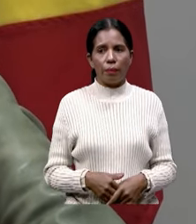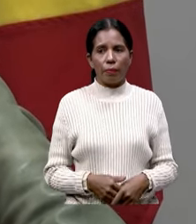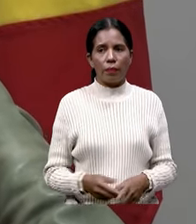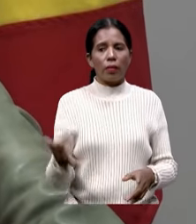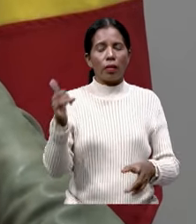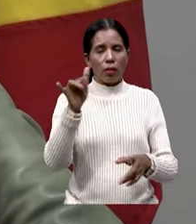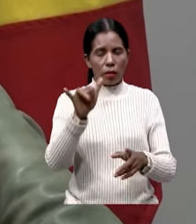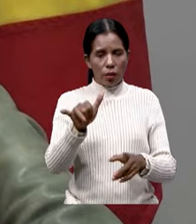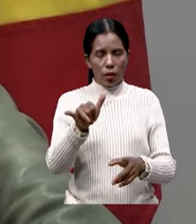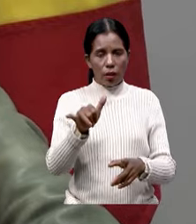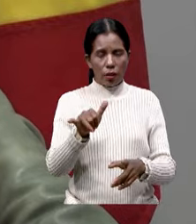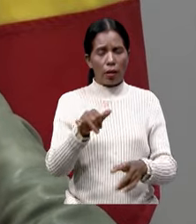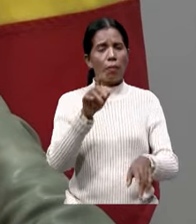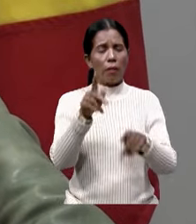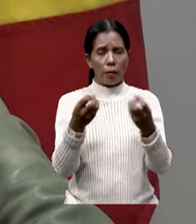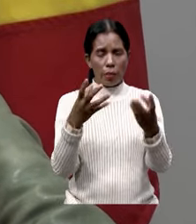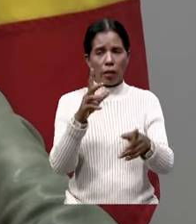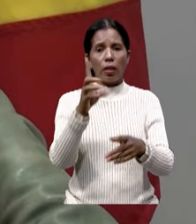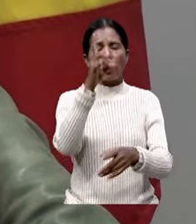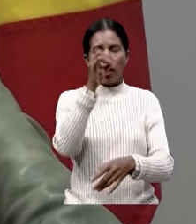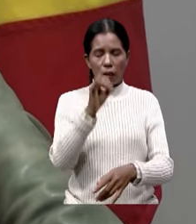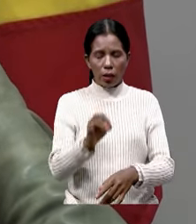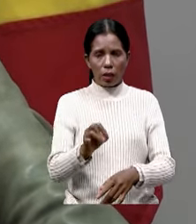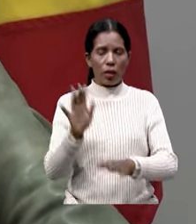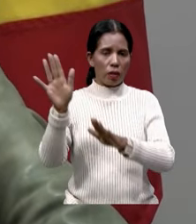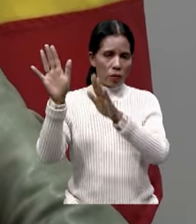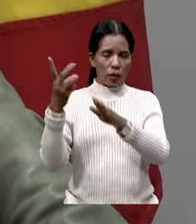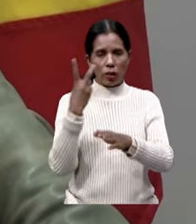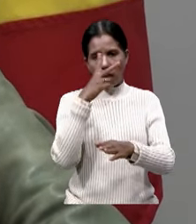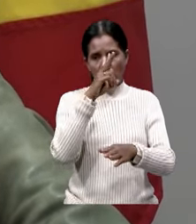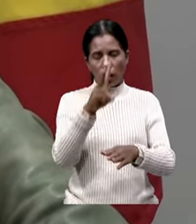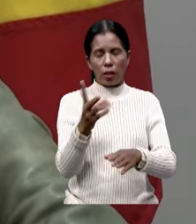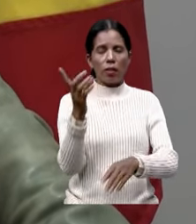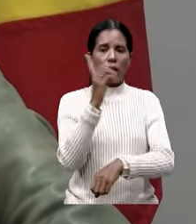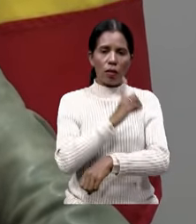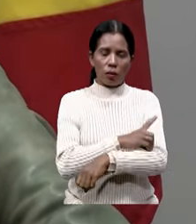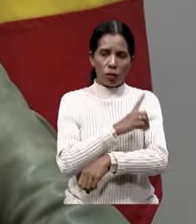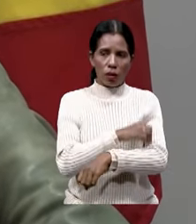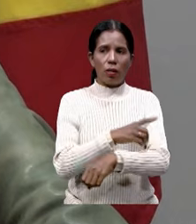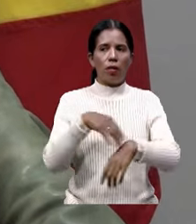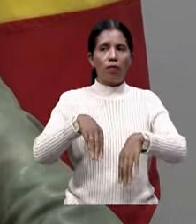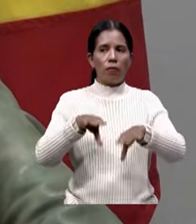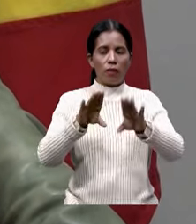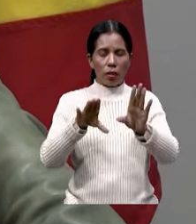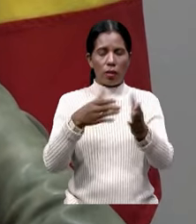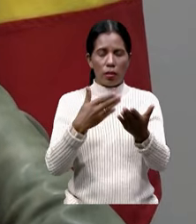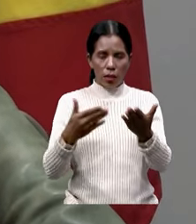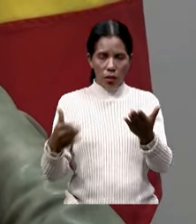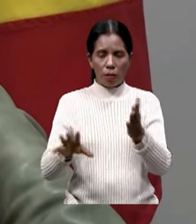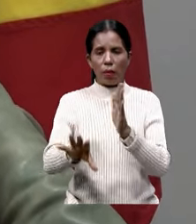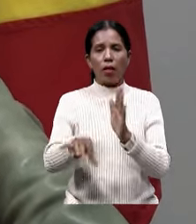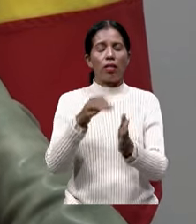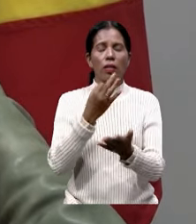Sira, rio ba rio, maka ia dili lana, ia fo, itare, sira, lor lorum, fang, guatruma per heta